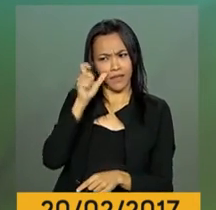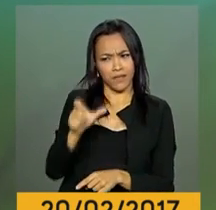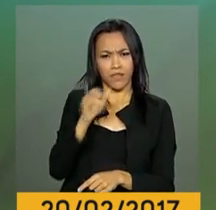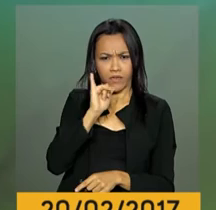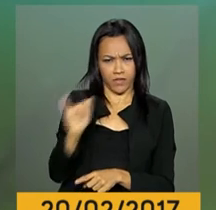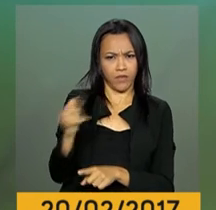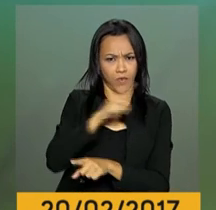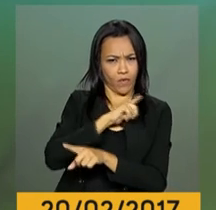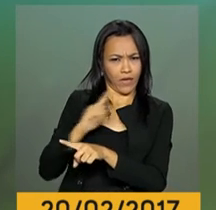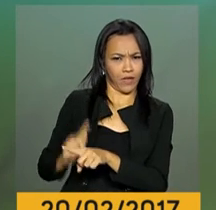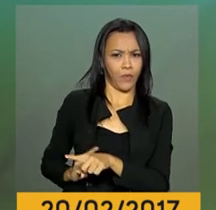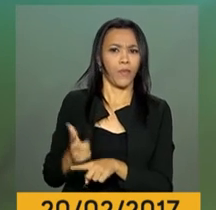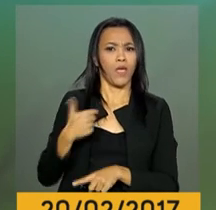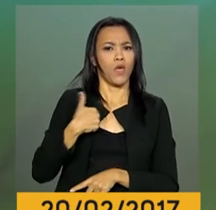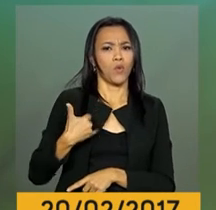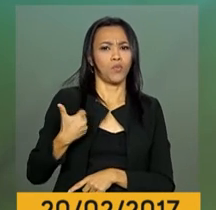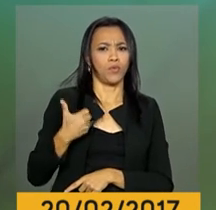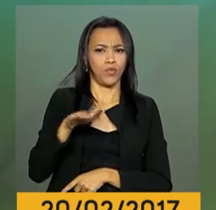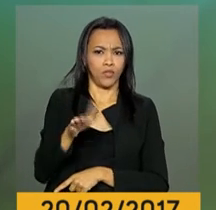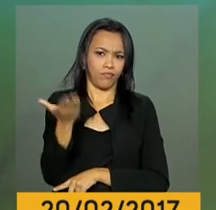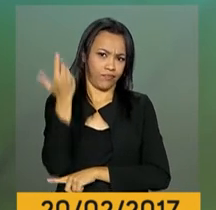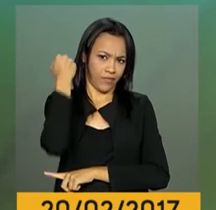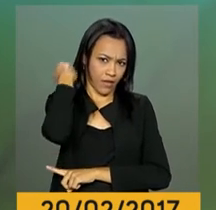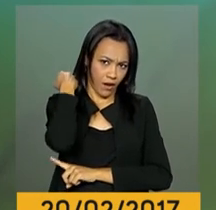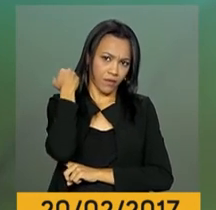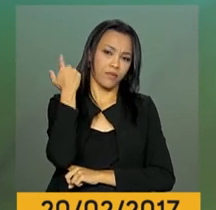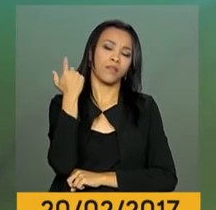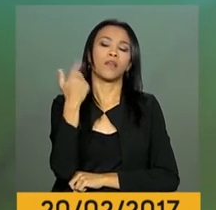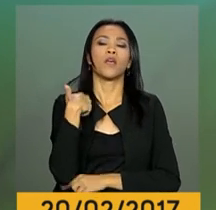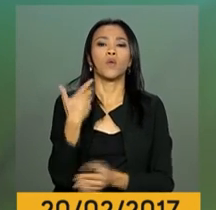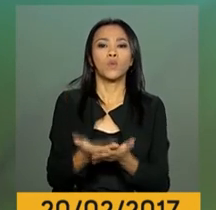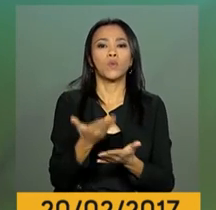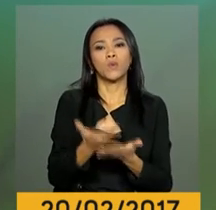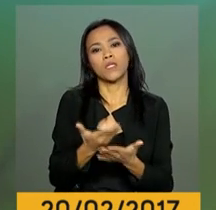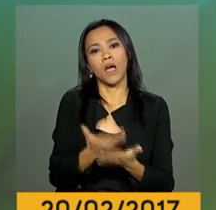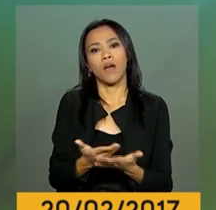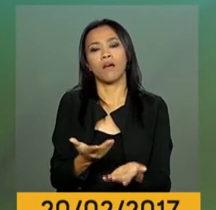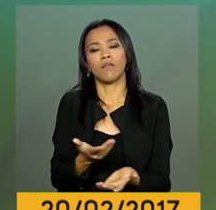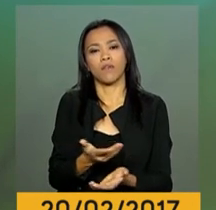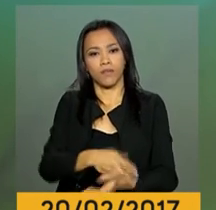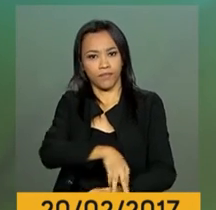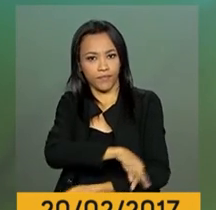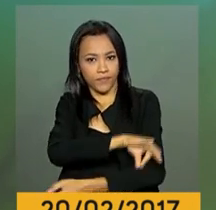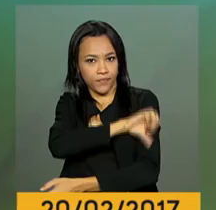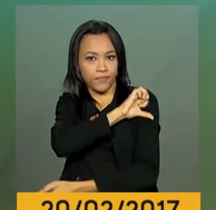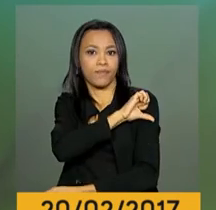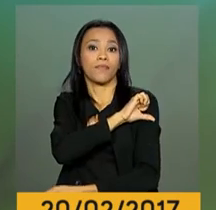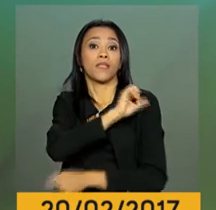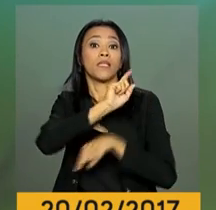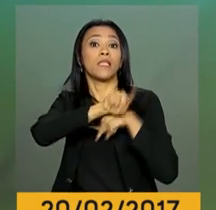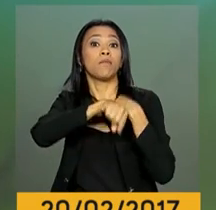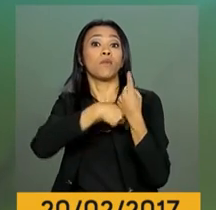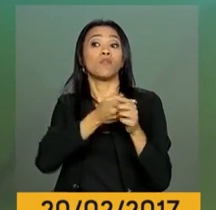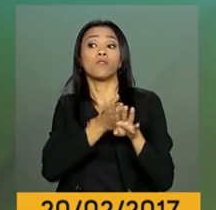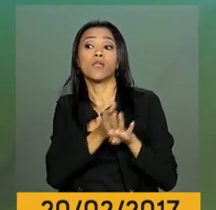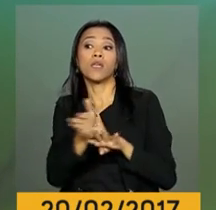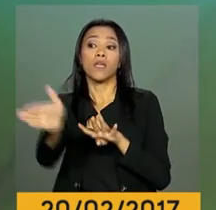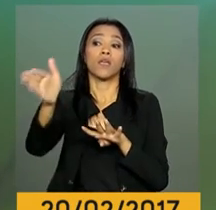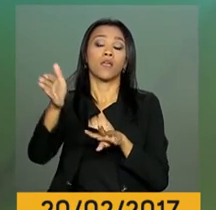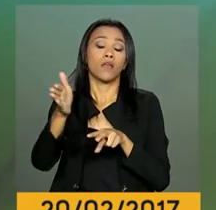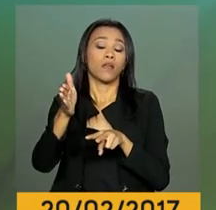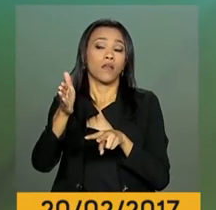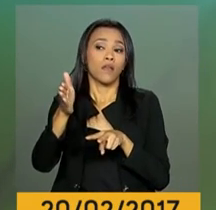era garoto, né, eu fazia o curso ginasial, porque tempo tinha ginasial, e depois você se especializava. Se você fosse